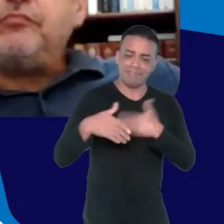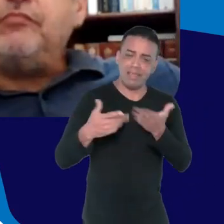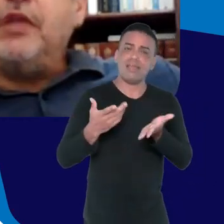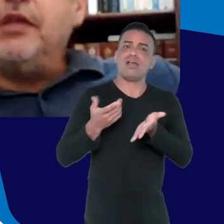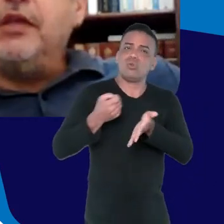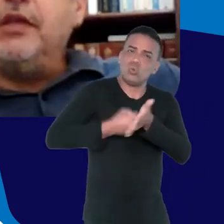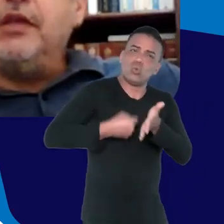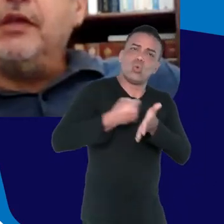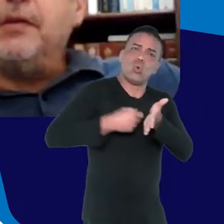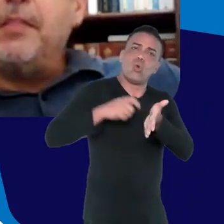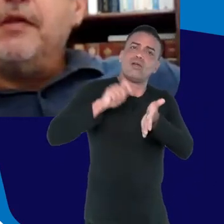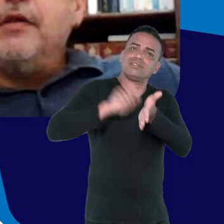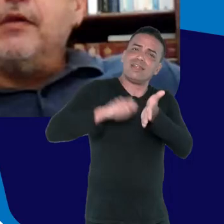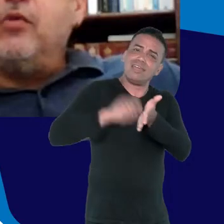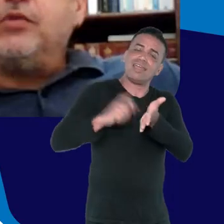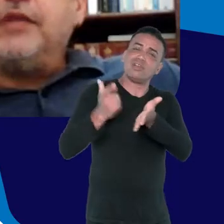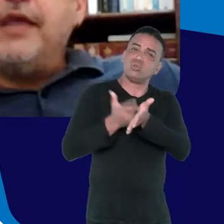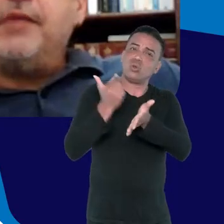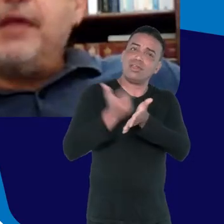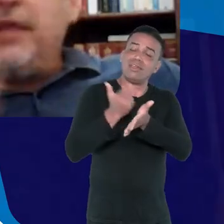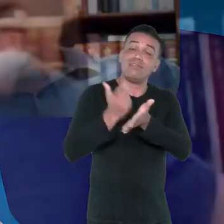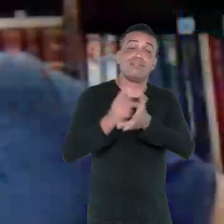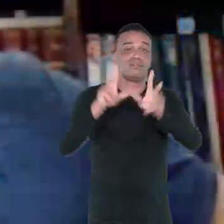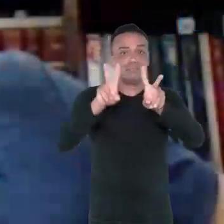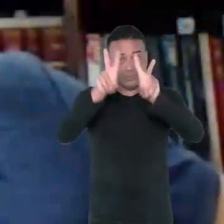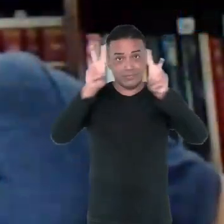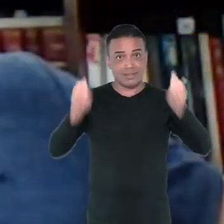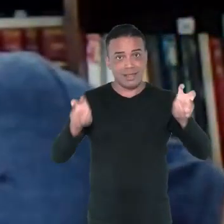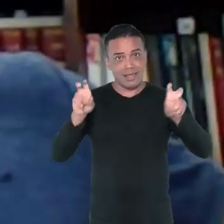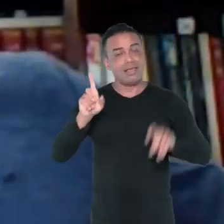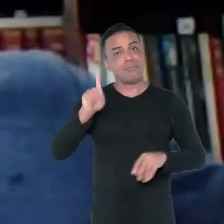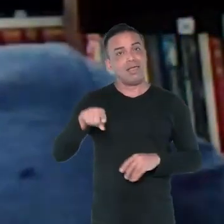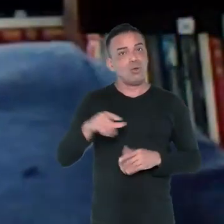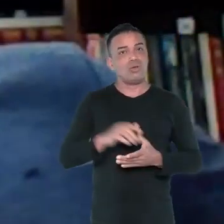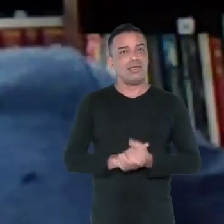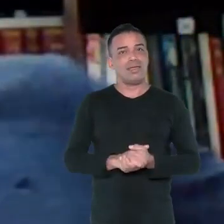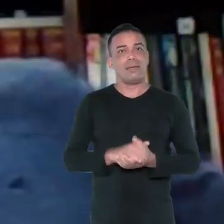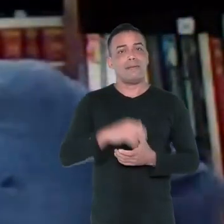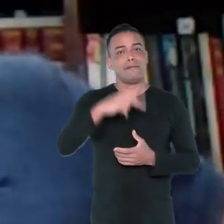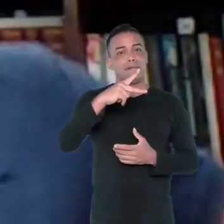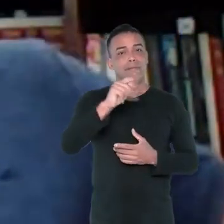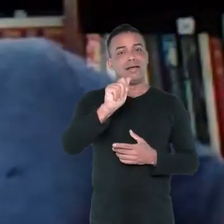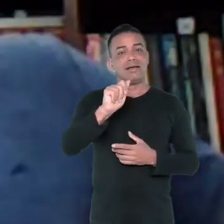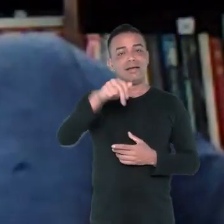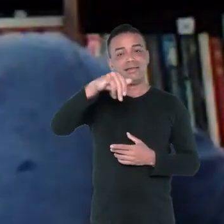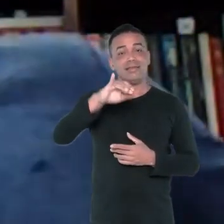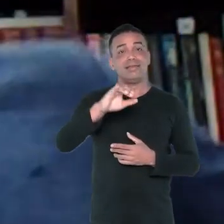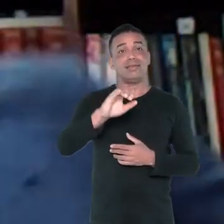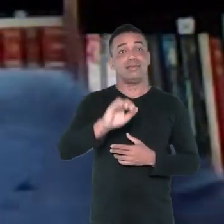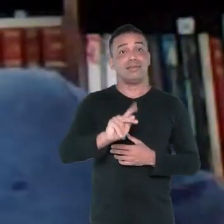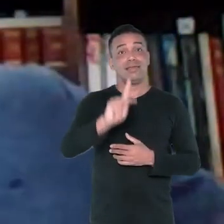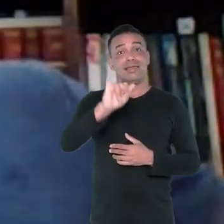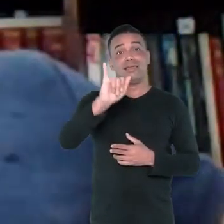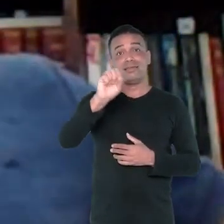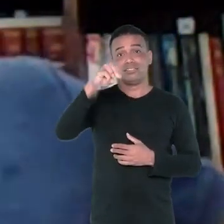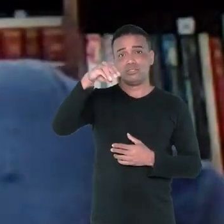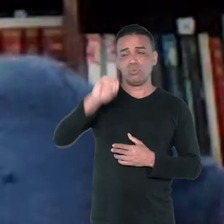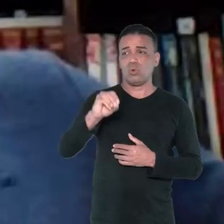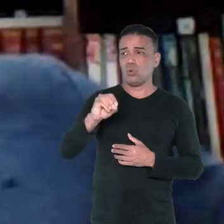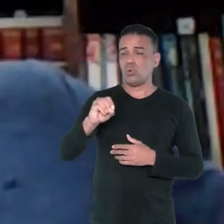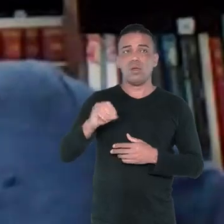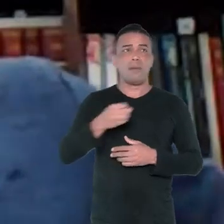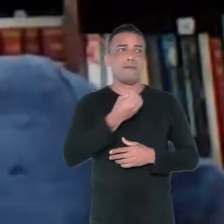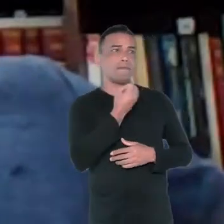e o tema é o maniqueísmo, a luta do bem contra o mal. Ele falou, nossa, mas esse tema está